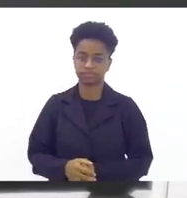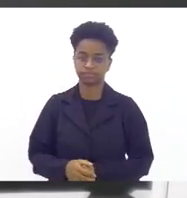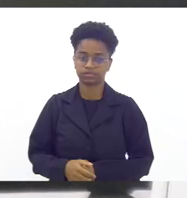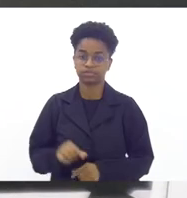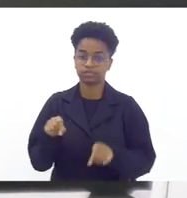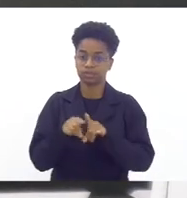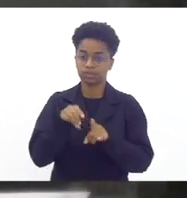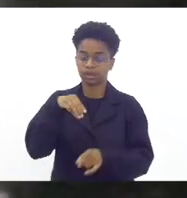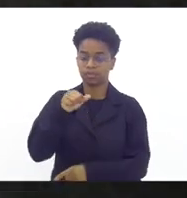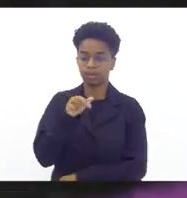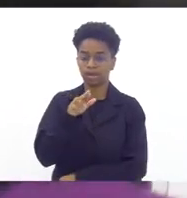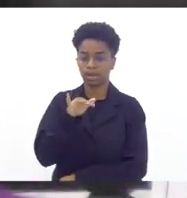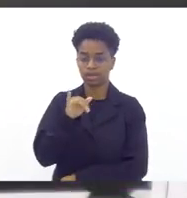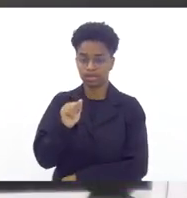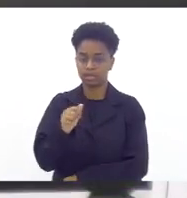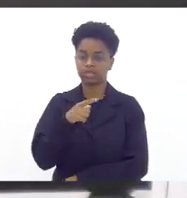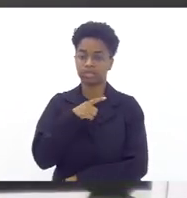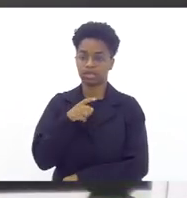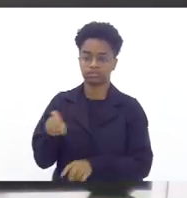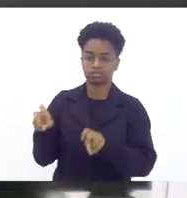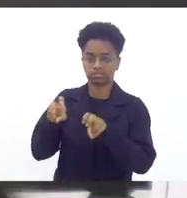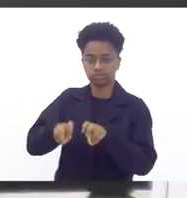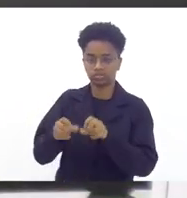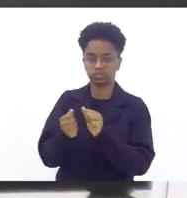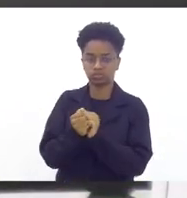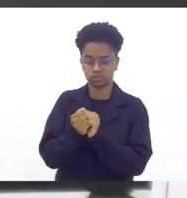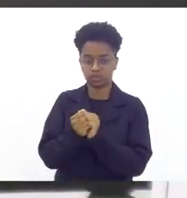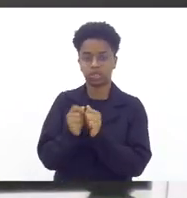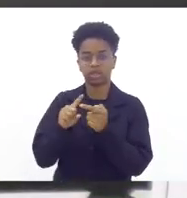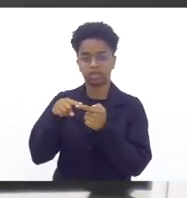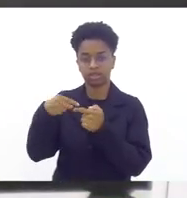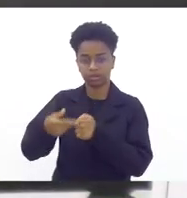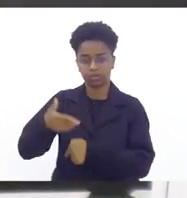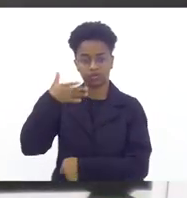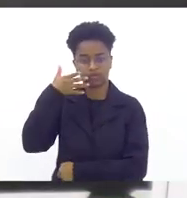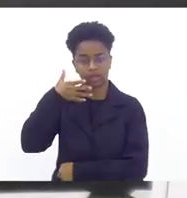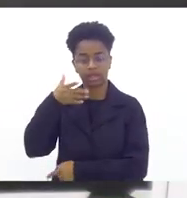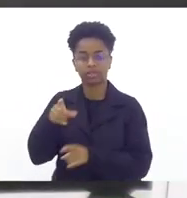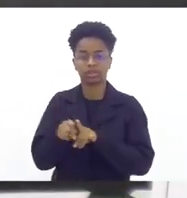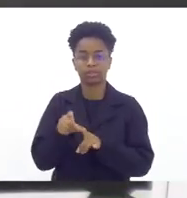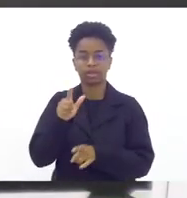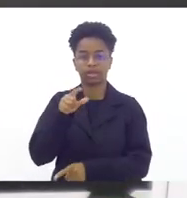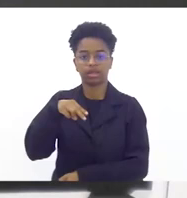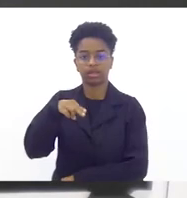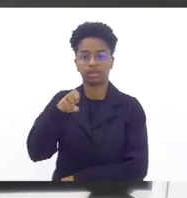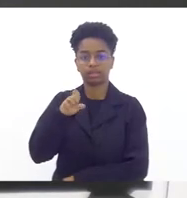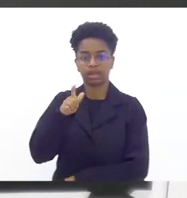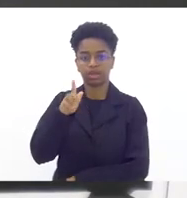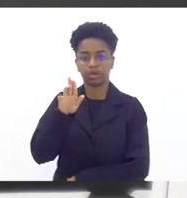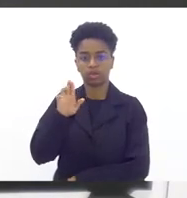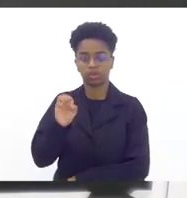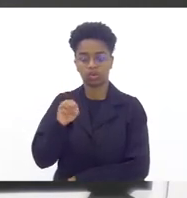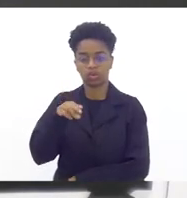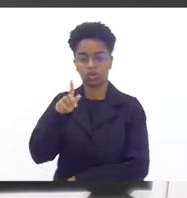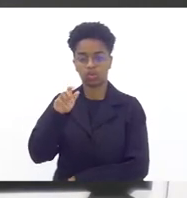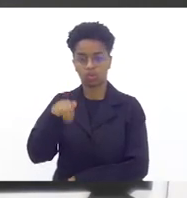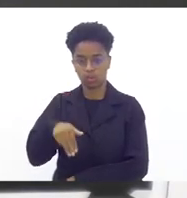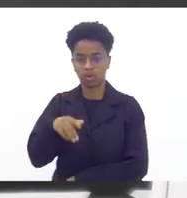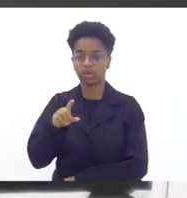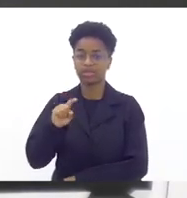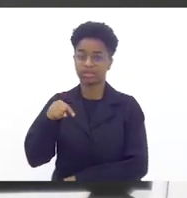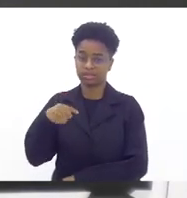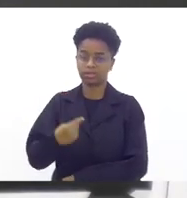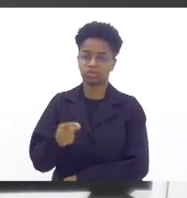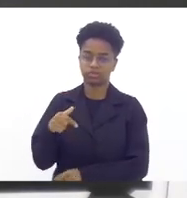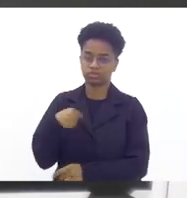Marisa Guarani está conosco aqui, vai logo mais falar, e o Negro Gun, assim que a gente achar um espaço